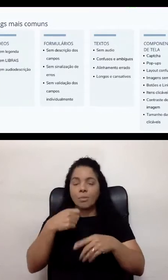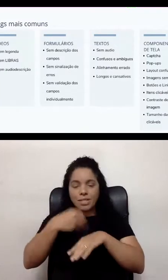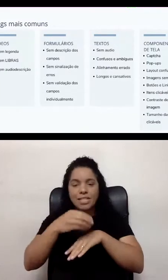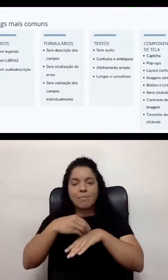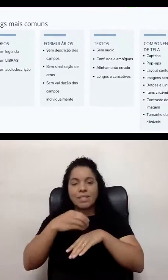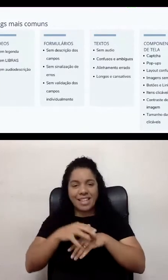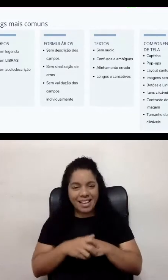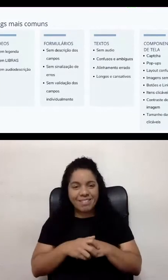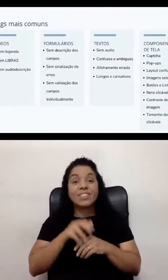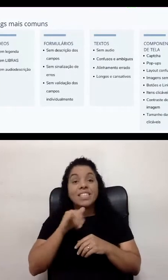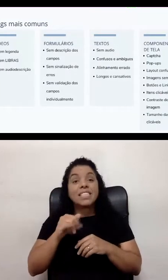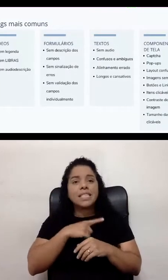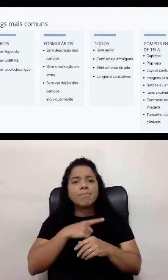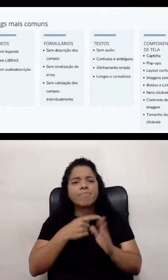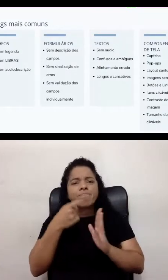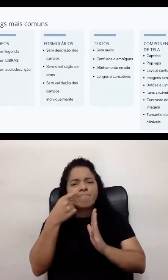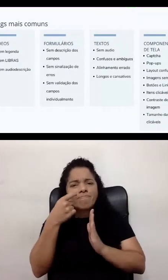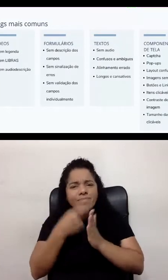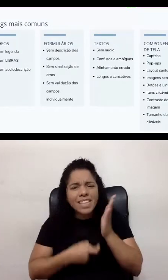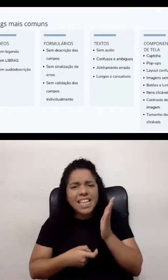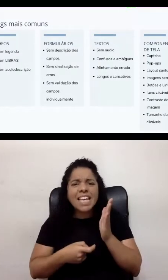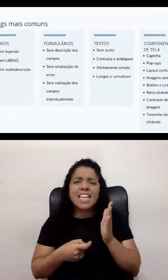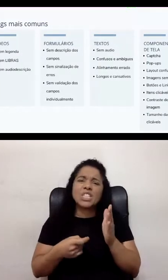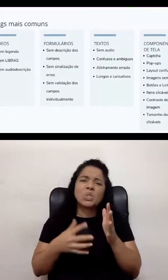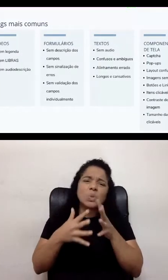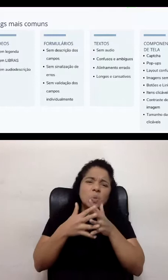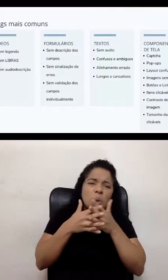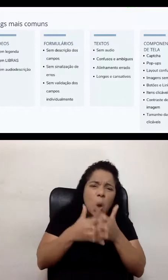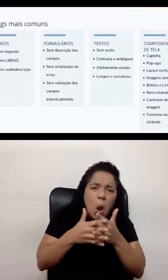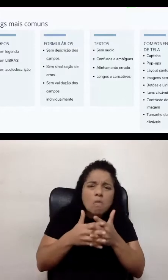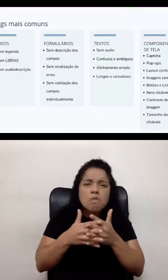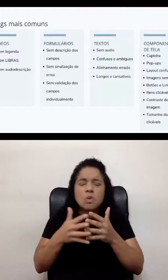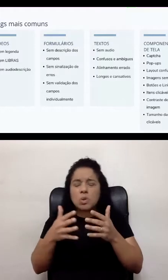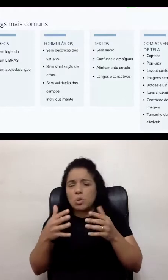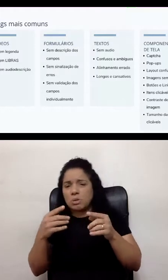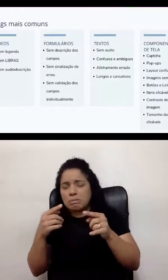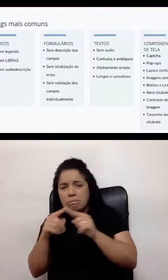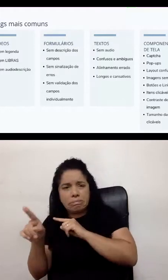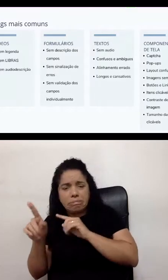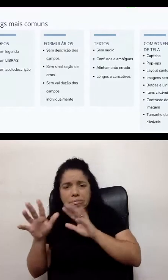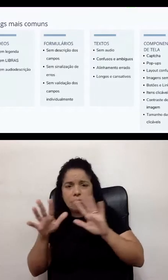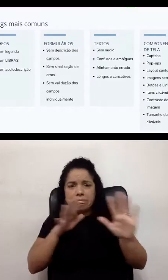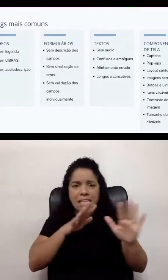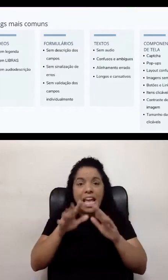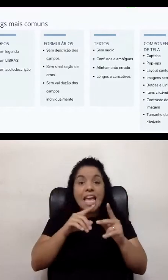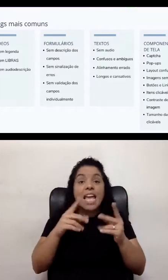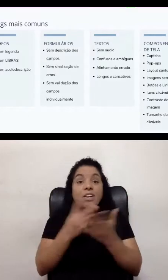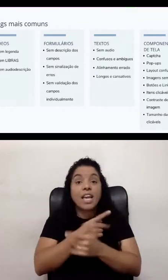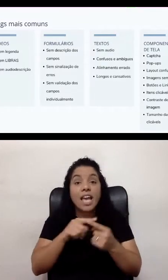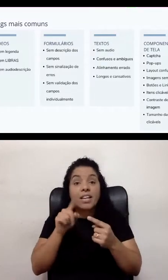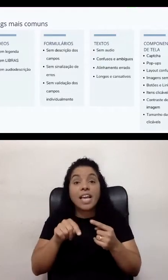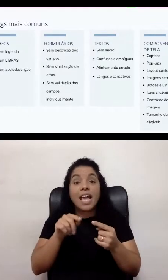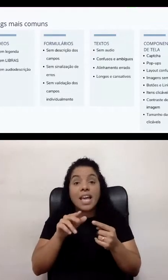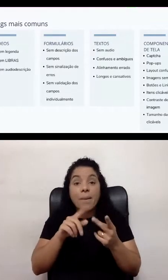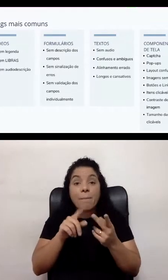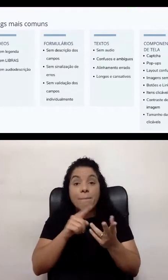tenho textos confusos, textos ambíguos, com alinhamento errado, uma coisa que é muito errada de se fazer, eu